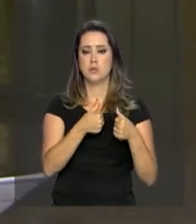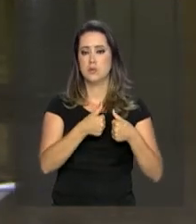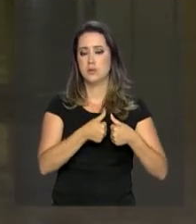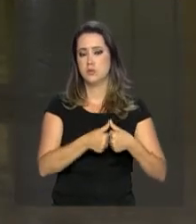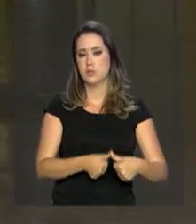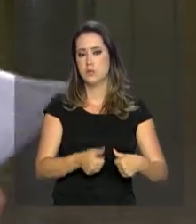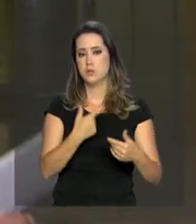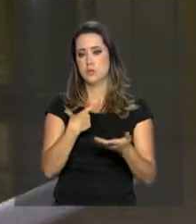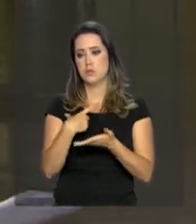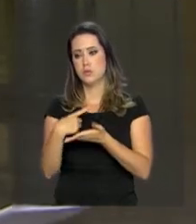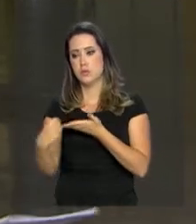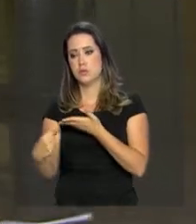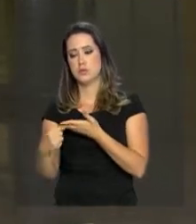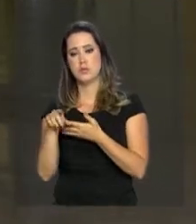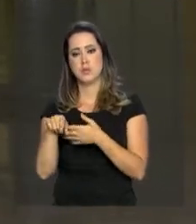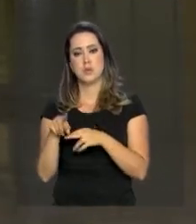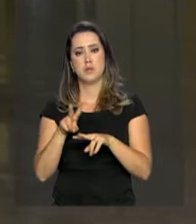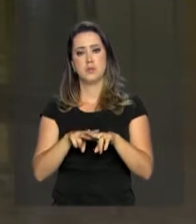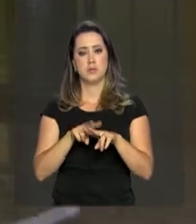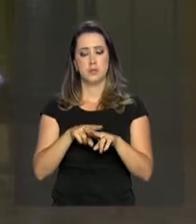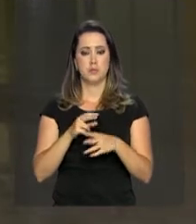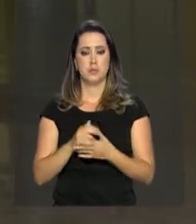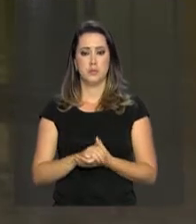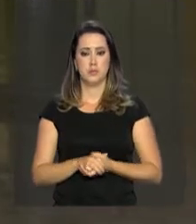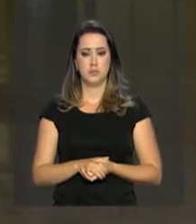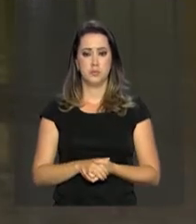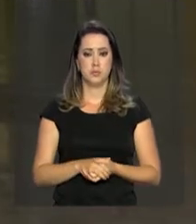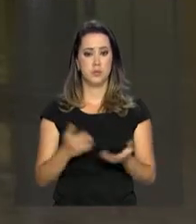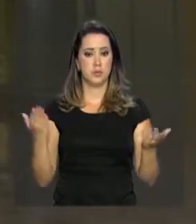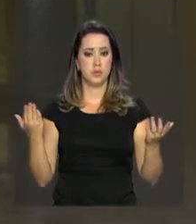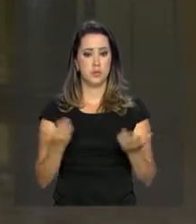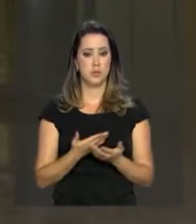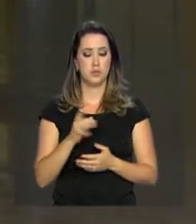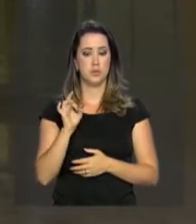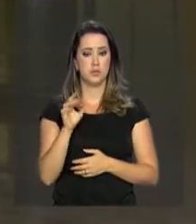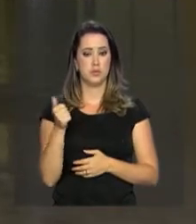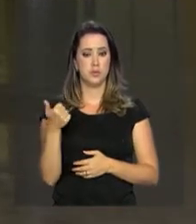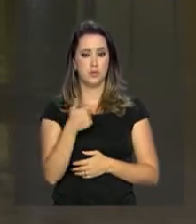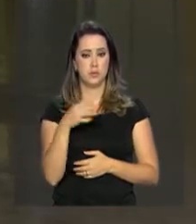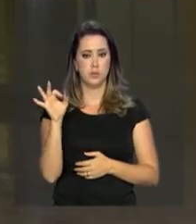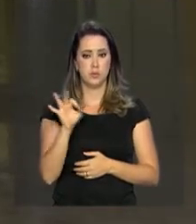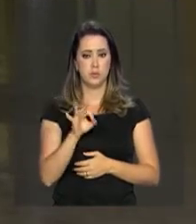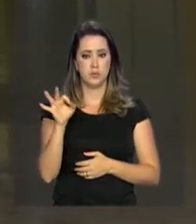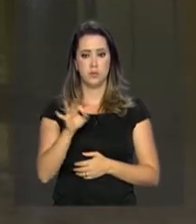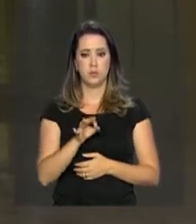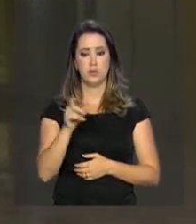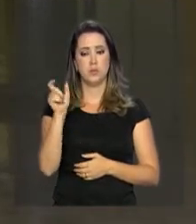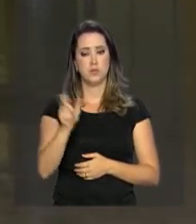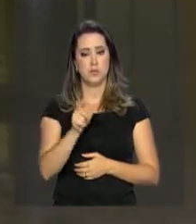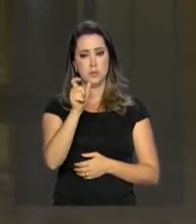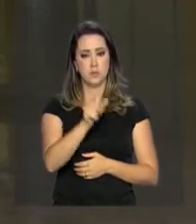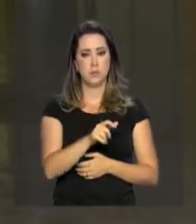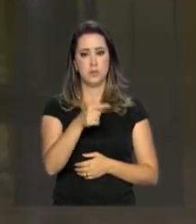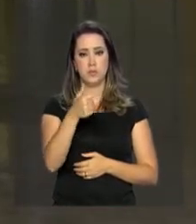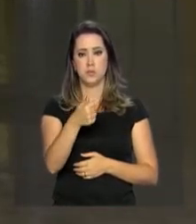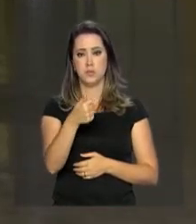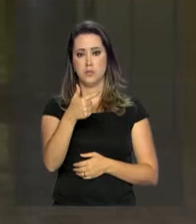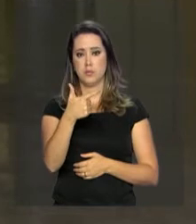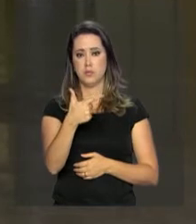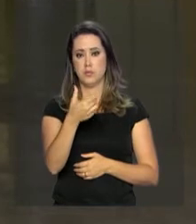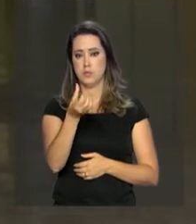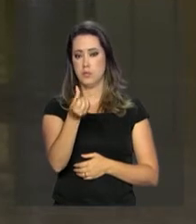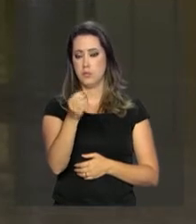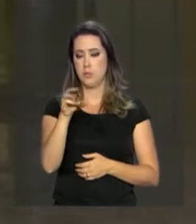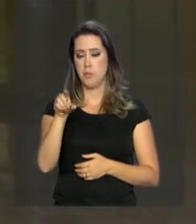acabou de deixar o sistema prisional atualmente apenas 12% dos 726